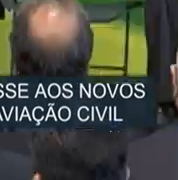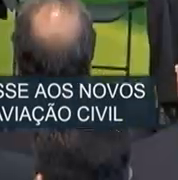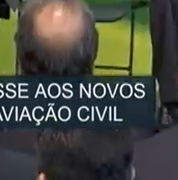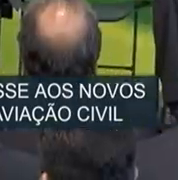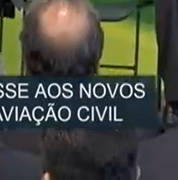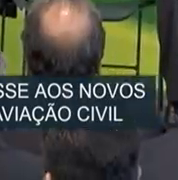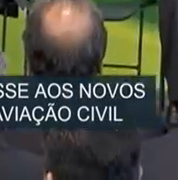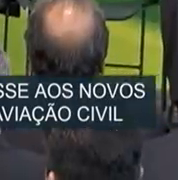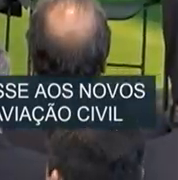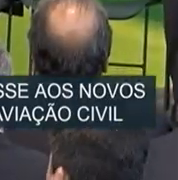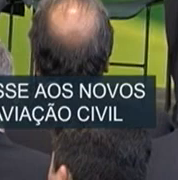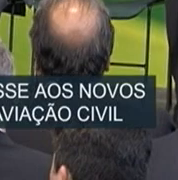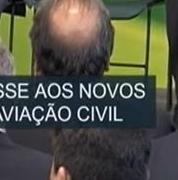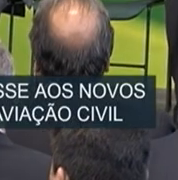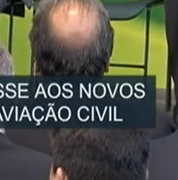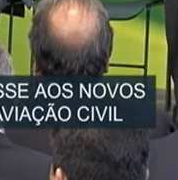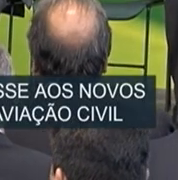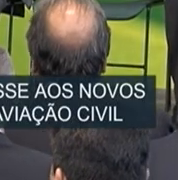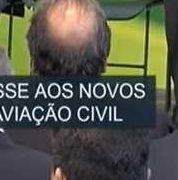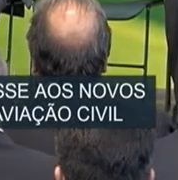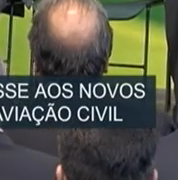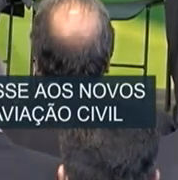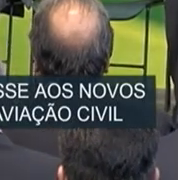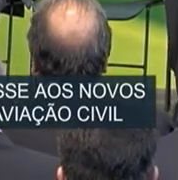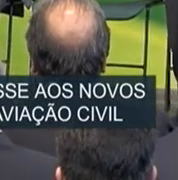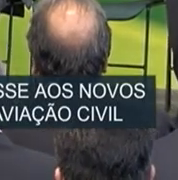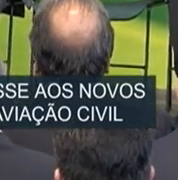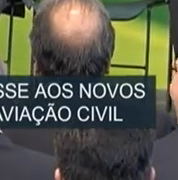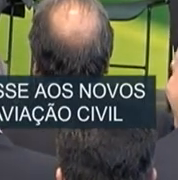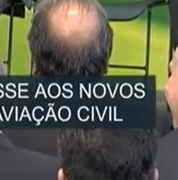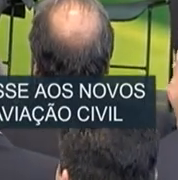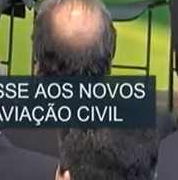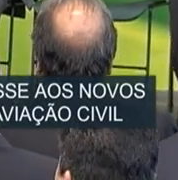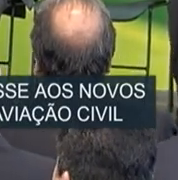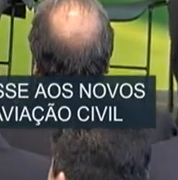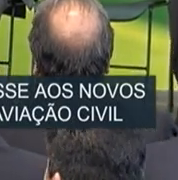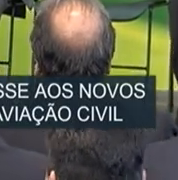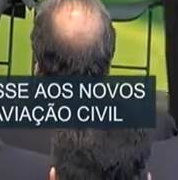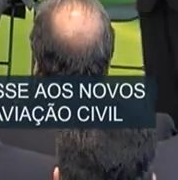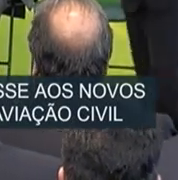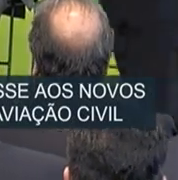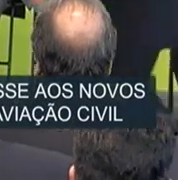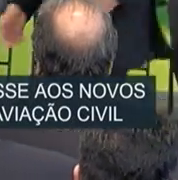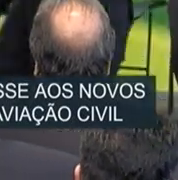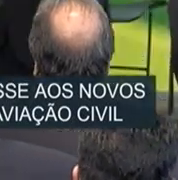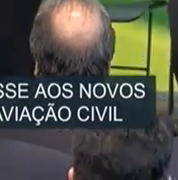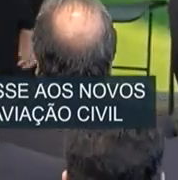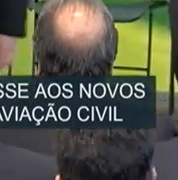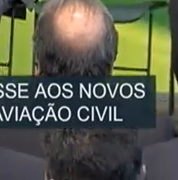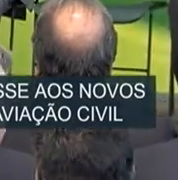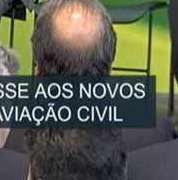república convidamos também o Senor Won Moreira Franco assinar o termo de sua